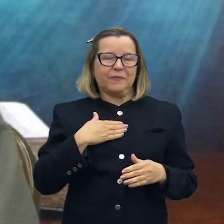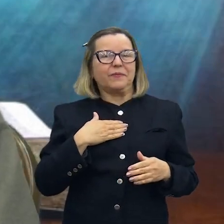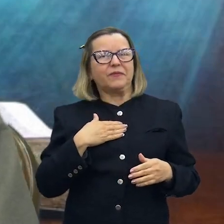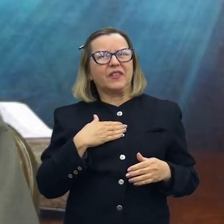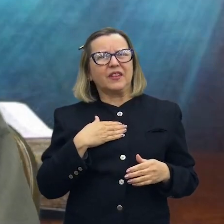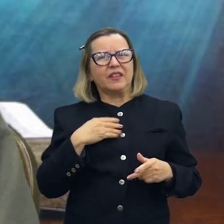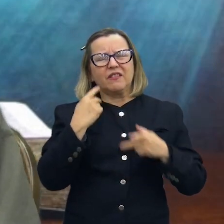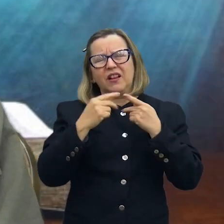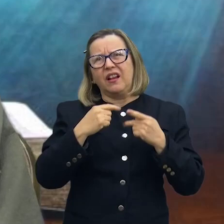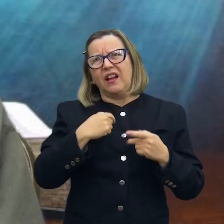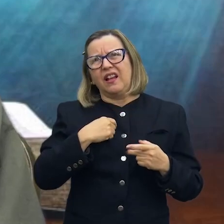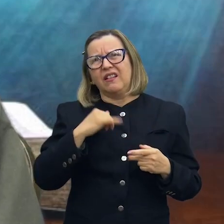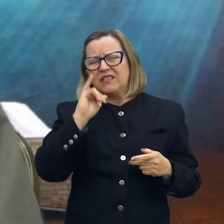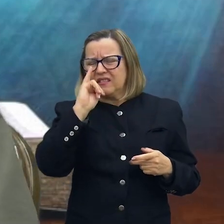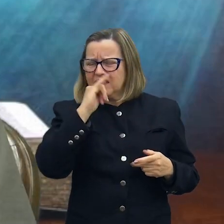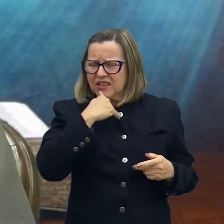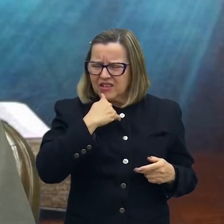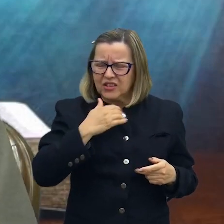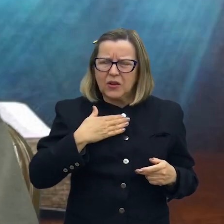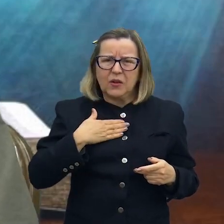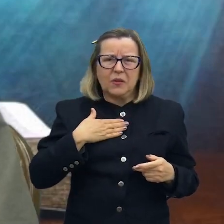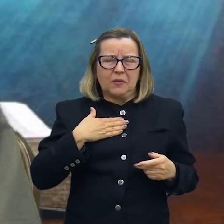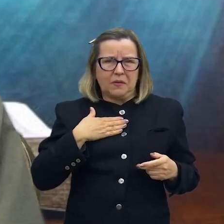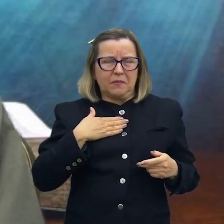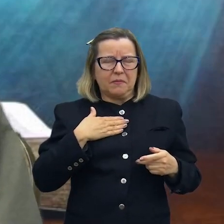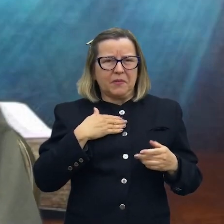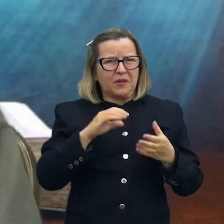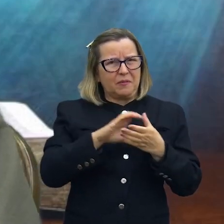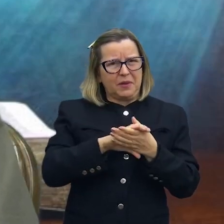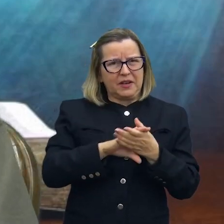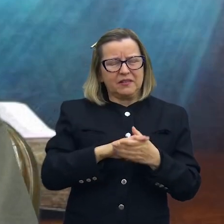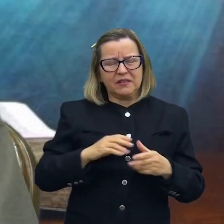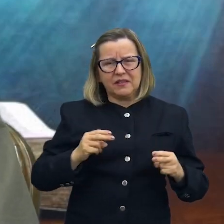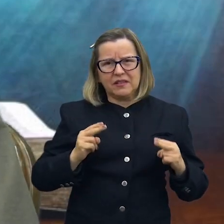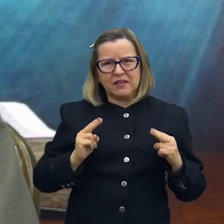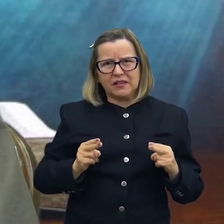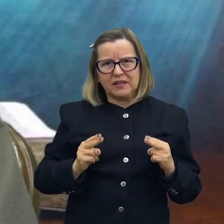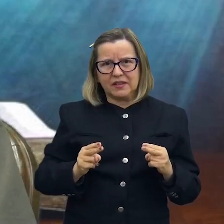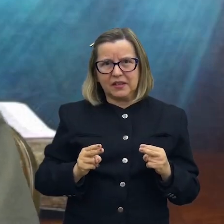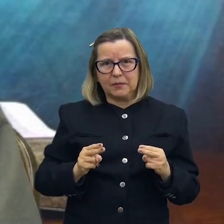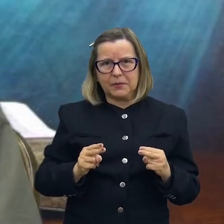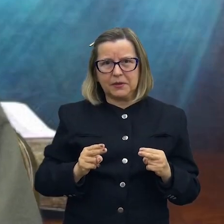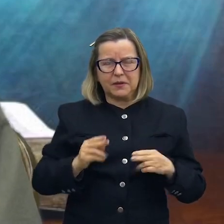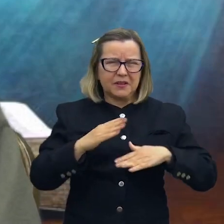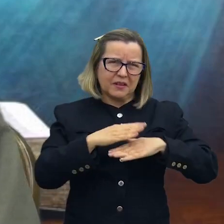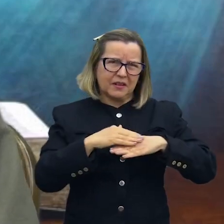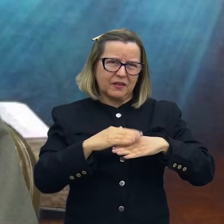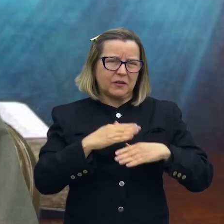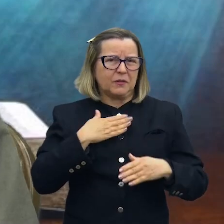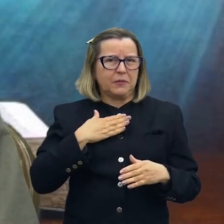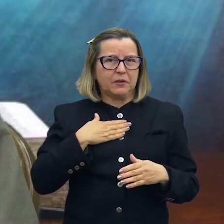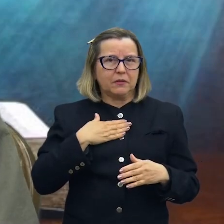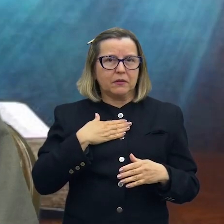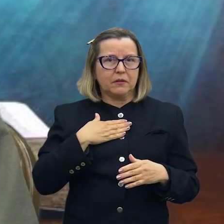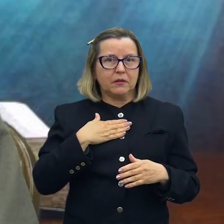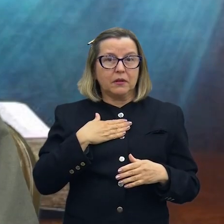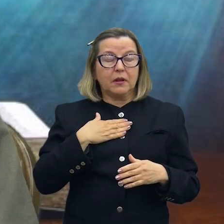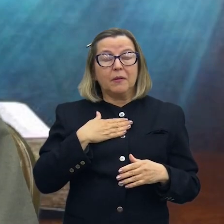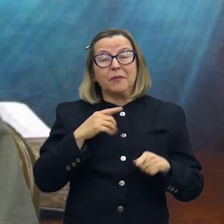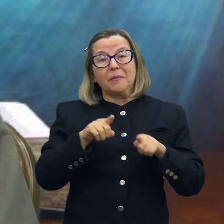triste. Meu marido sempre me tratou muito bem e ele teve um problema, morreu abruptamente.